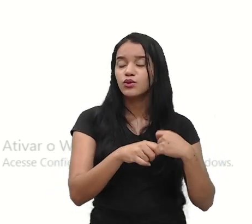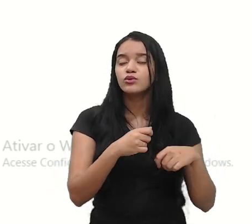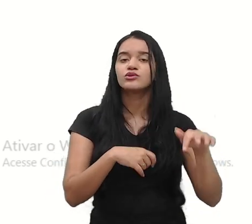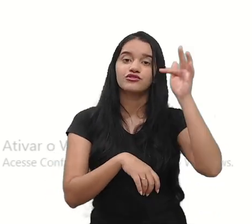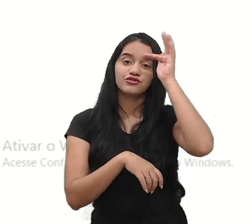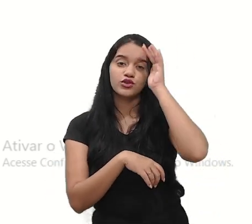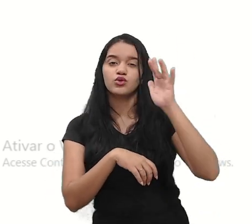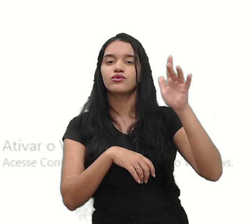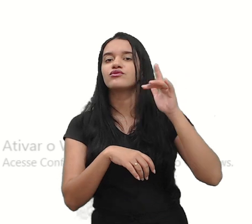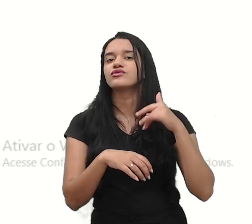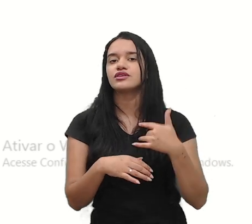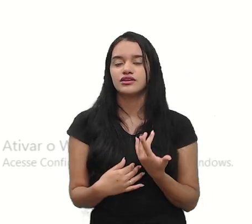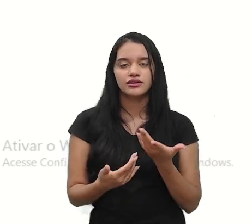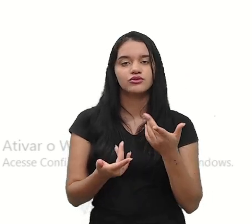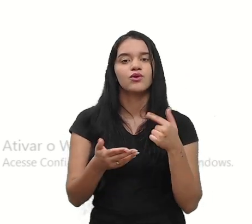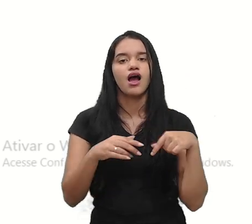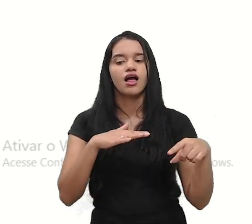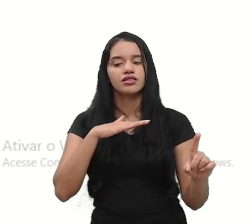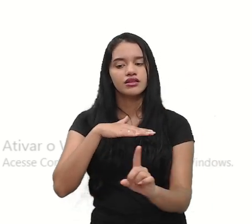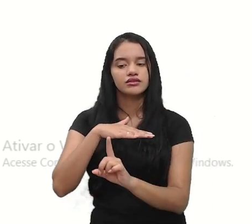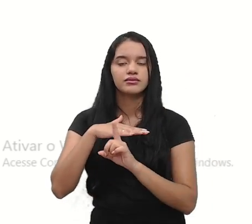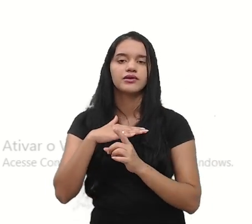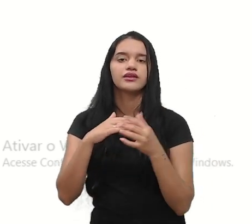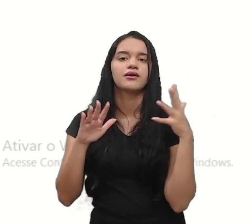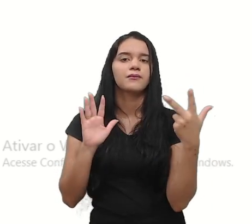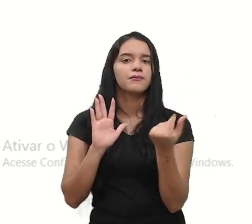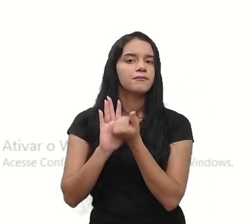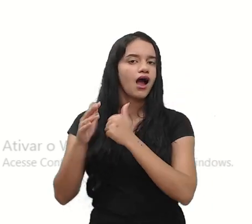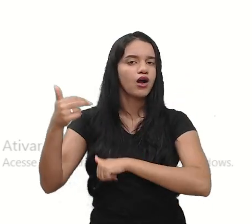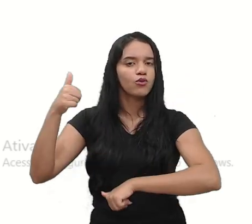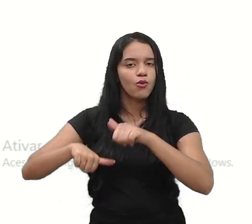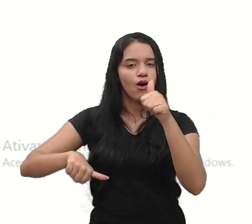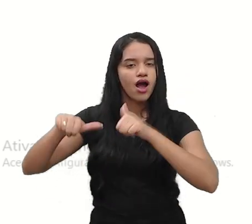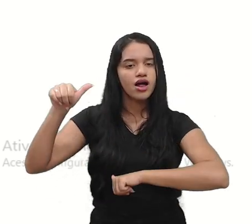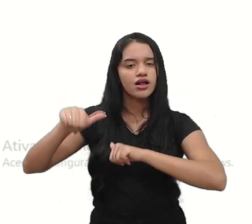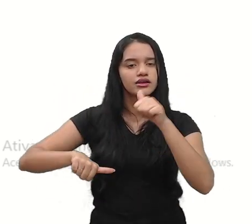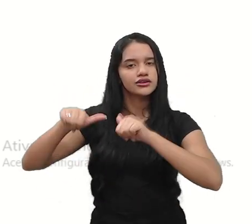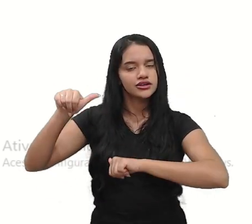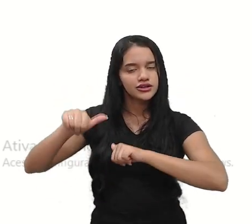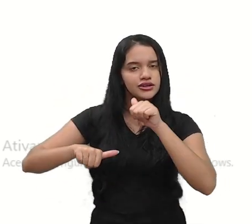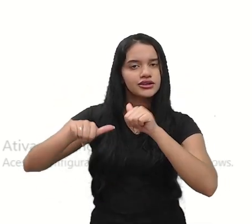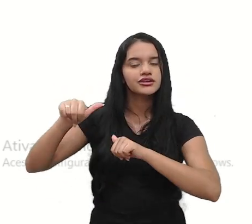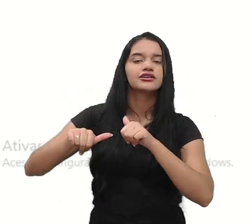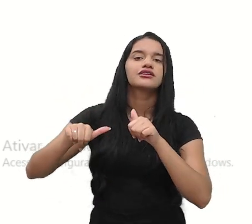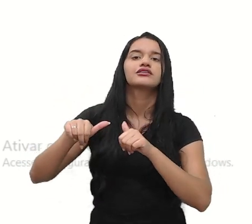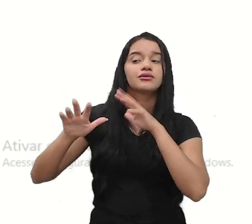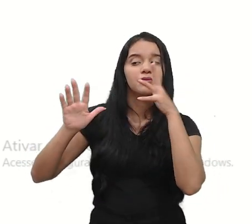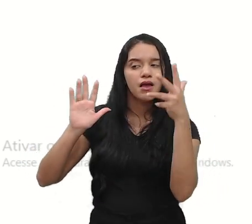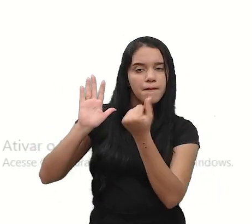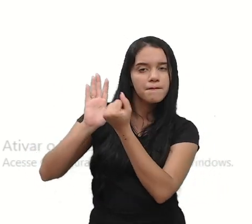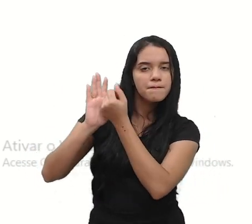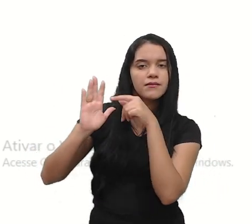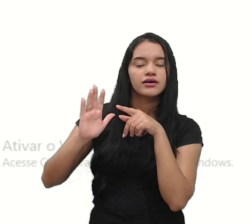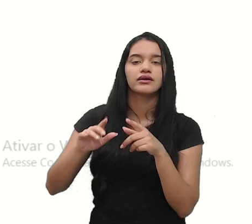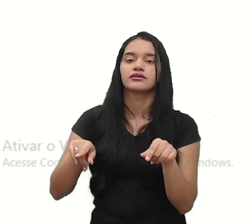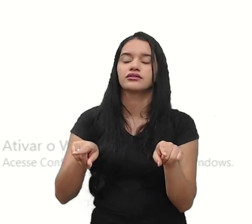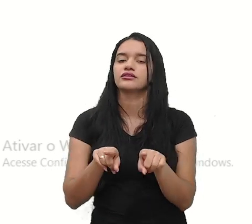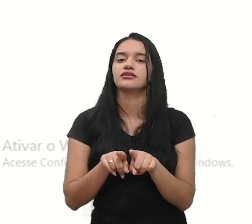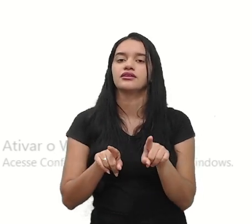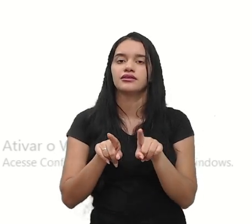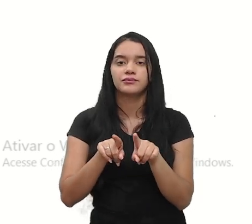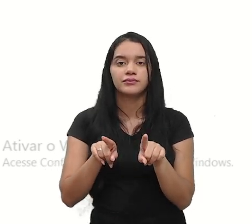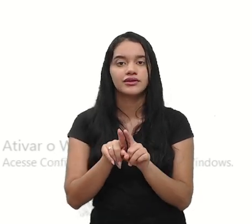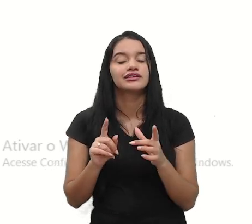de atendimento, marcas associadas, qualidade, a identidade visual da marca também tem